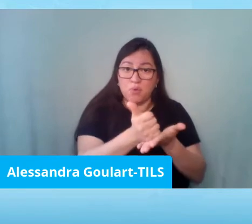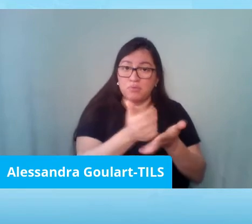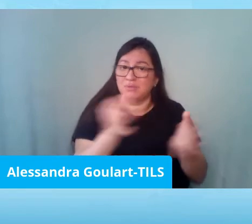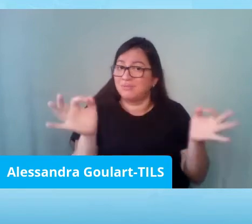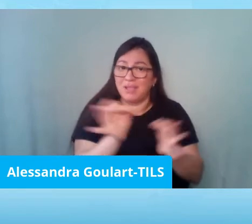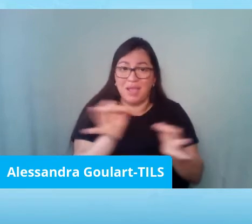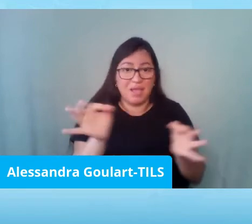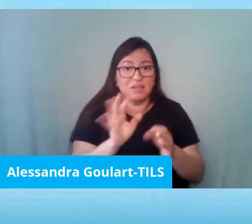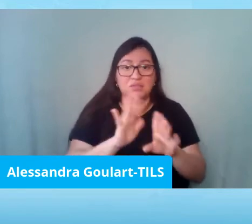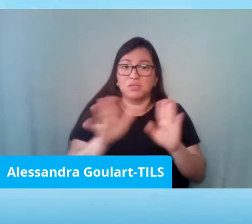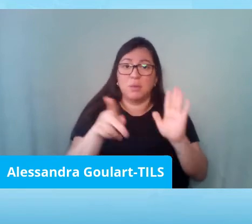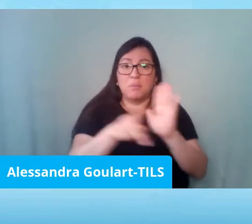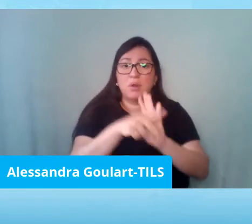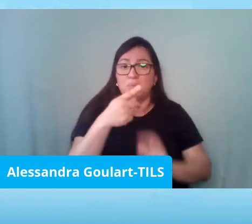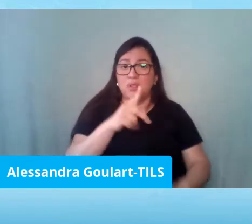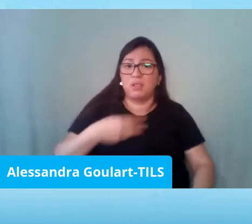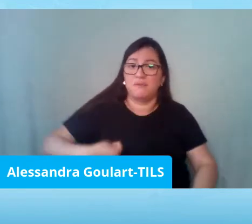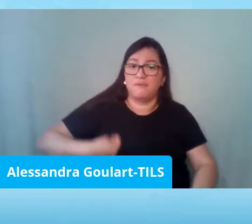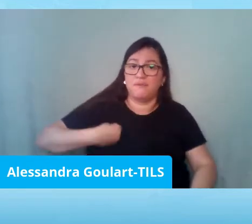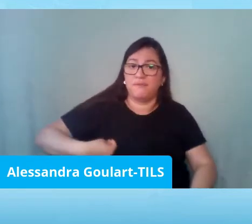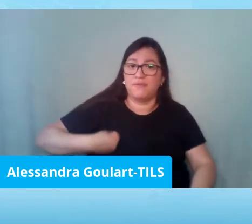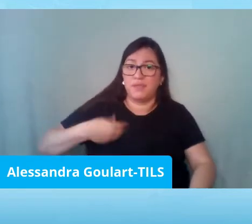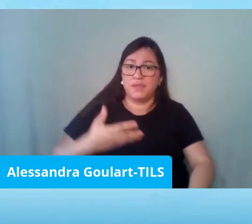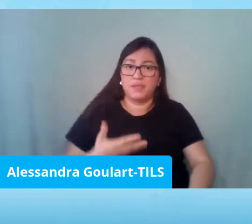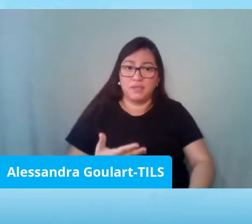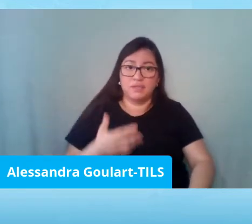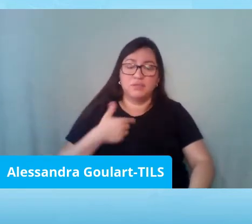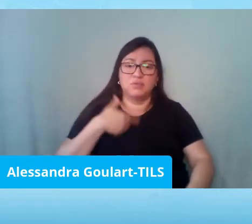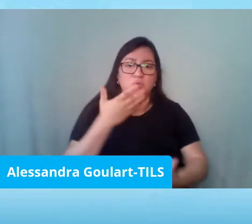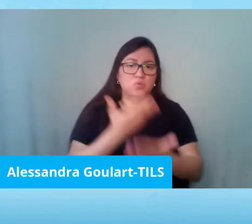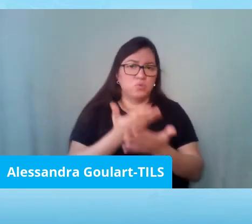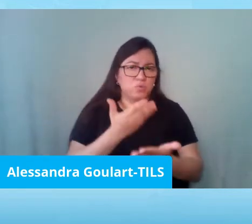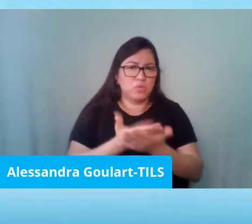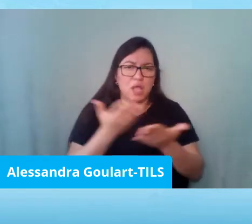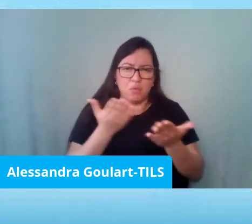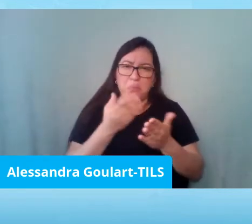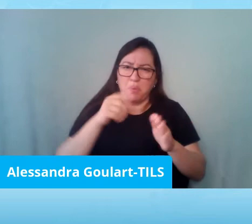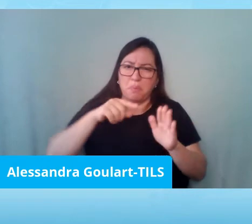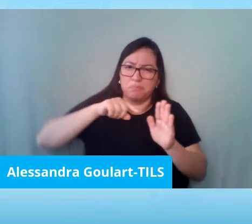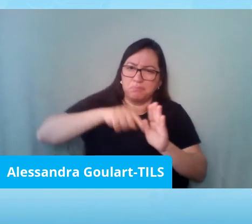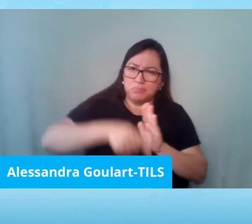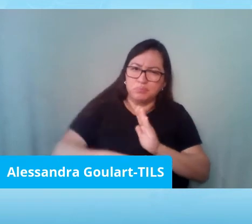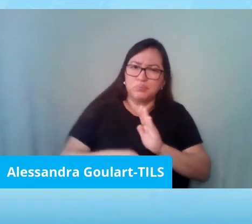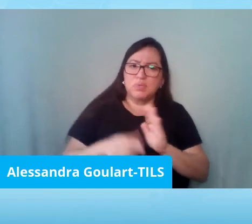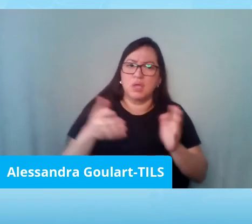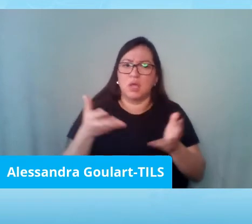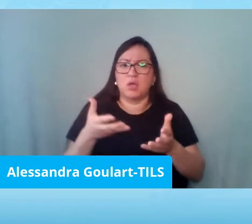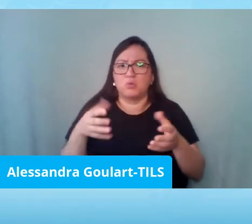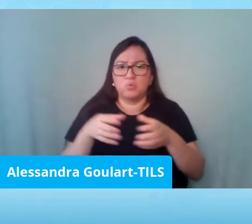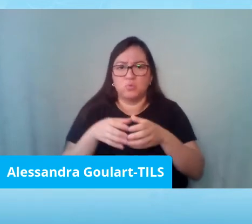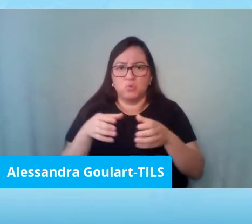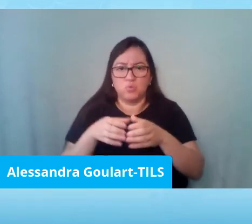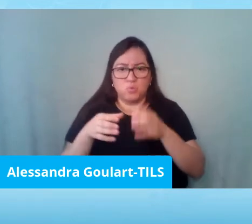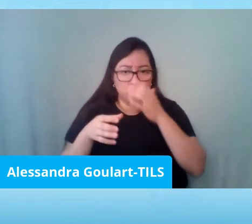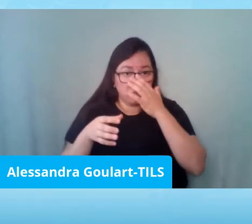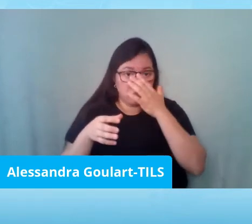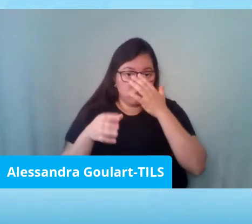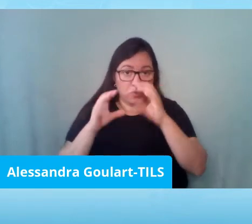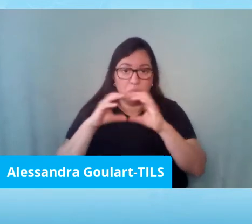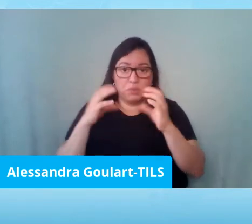nas suas vidas, né? Eu tenho estudado um pouco mais, eu estou fazendo parte agora do Comitê Técnico de